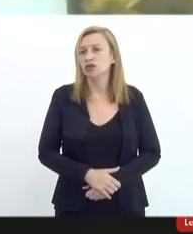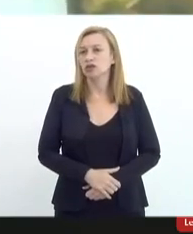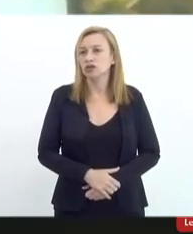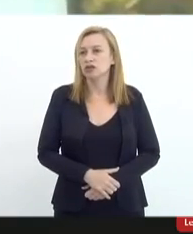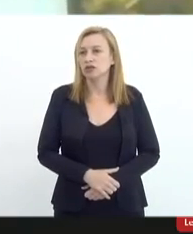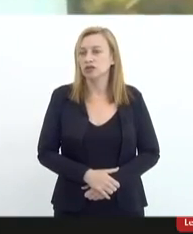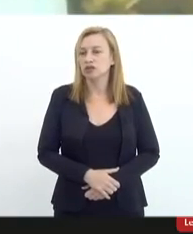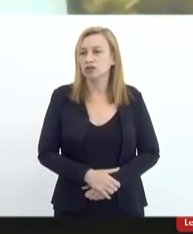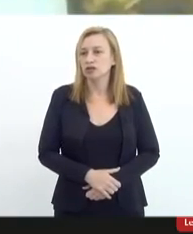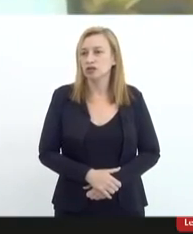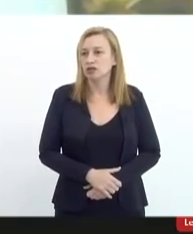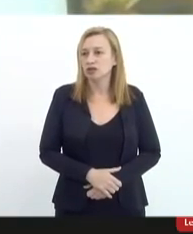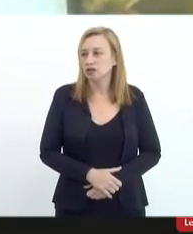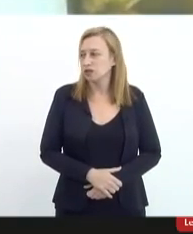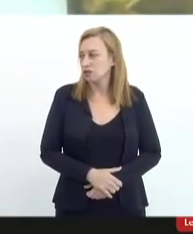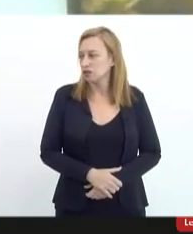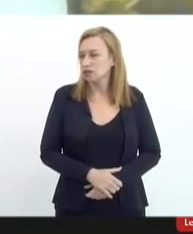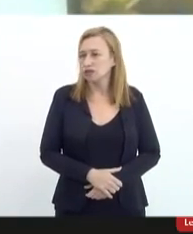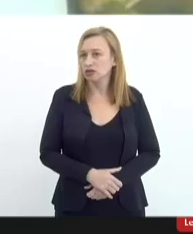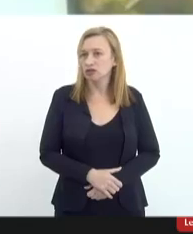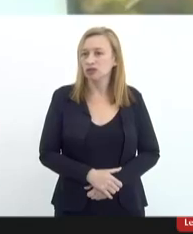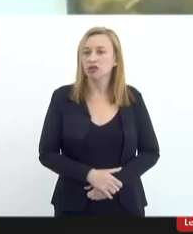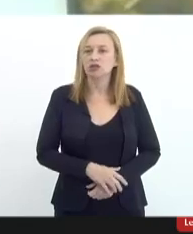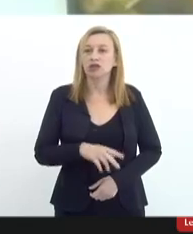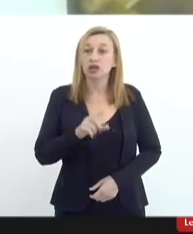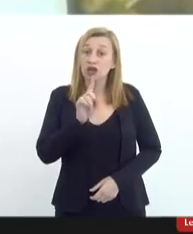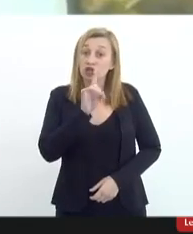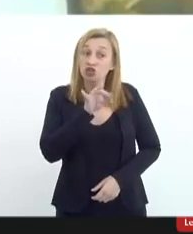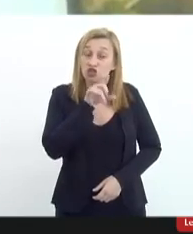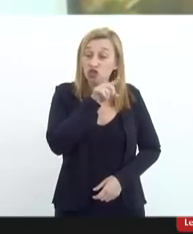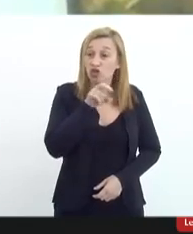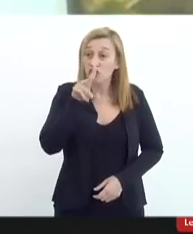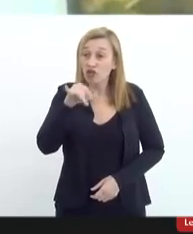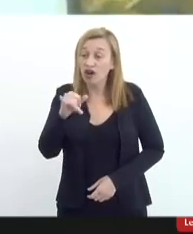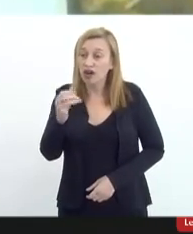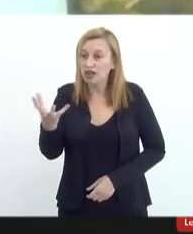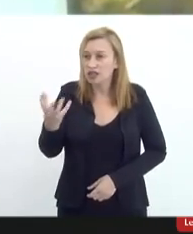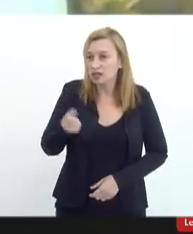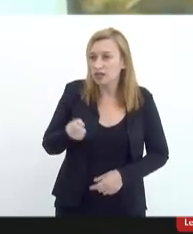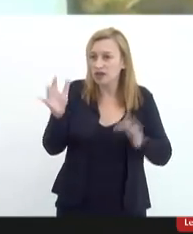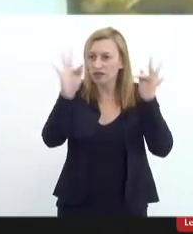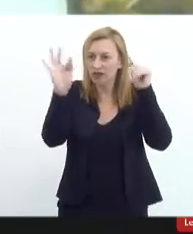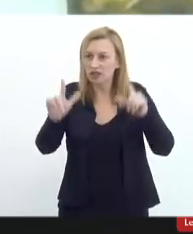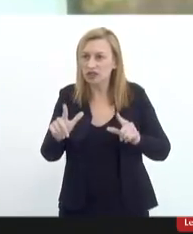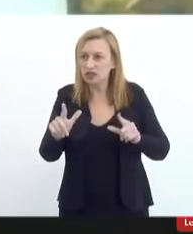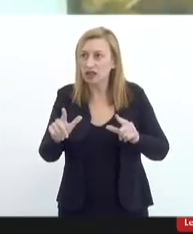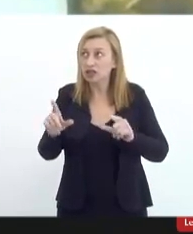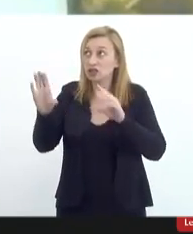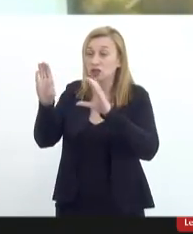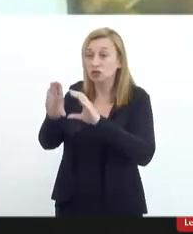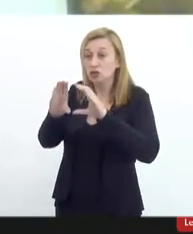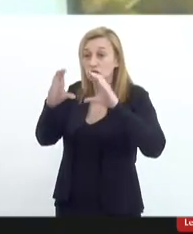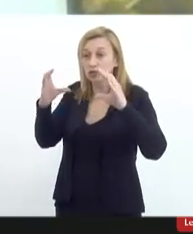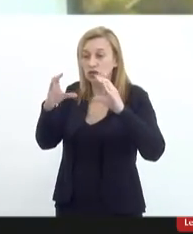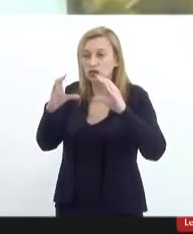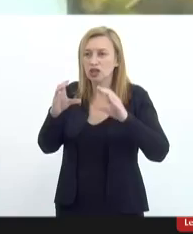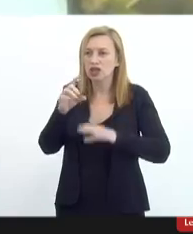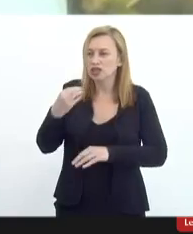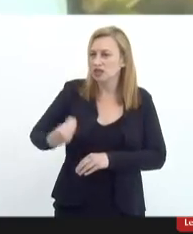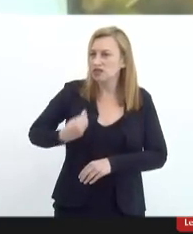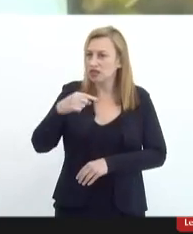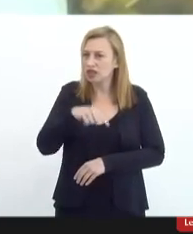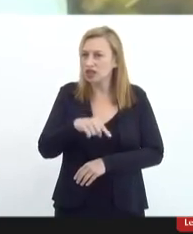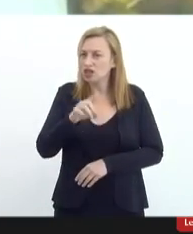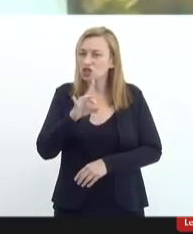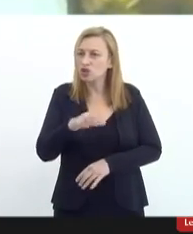E eu coloco para ele que ele só vai receber a felicidade no reino dos céus, ou seja, que essa vida aqui é